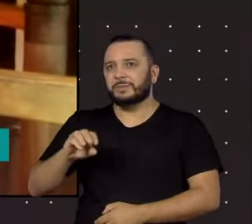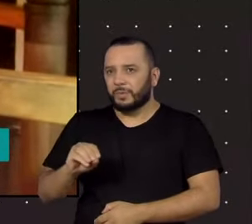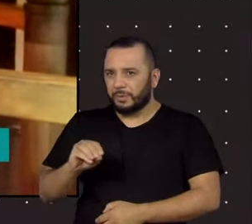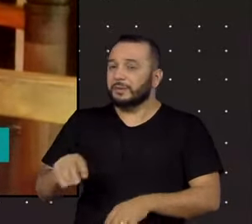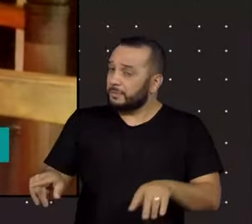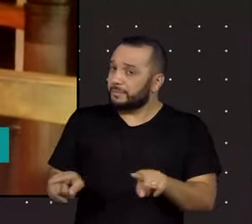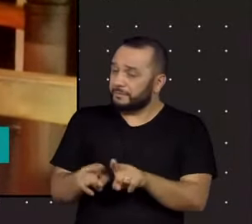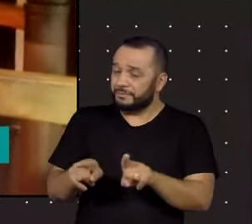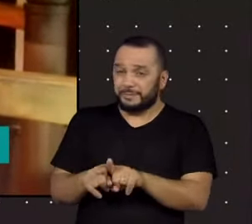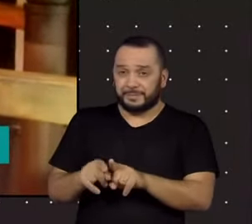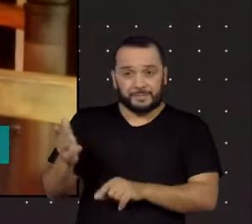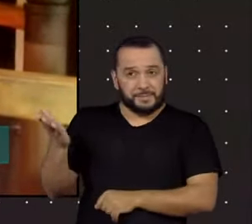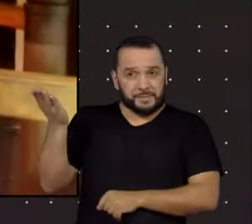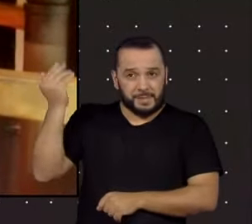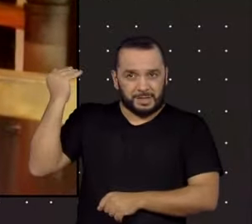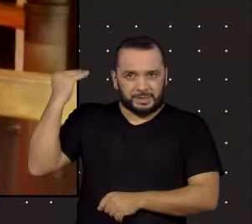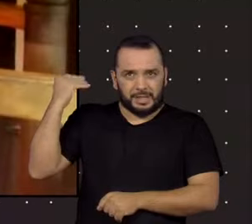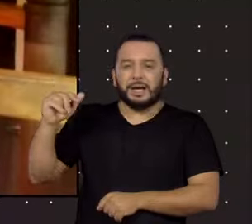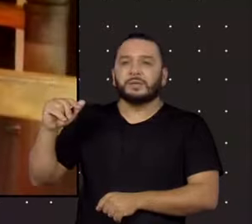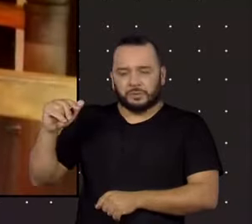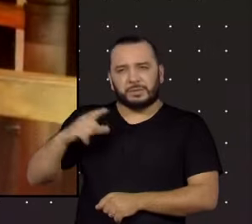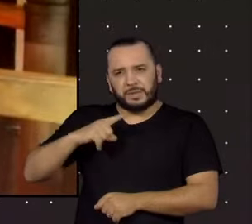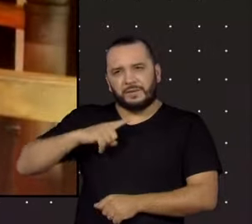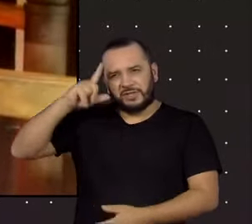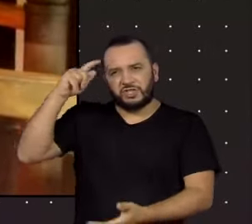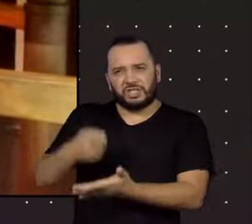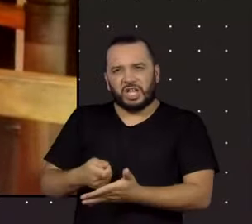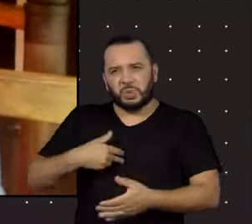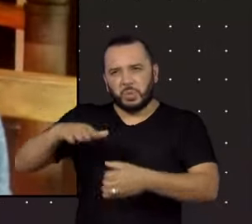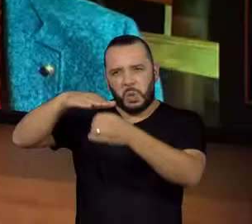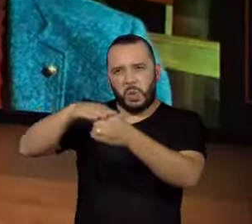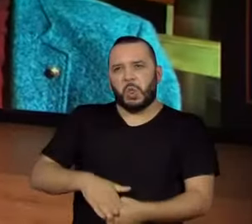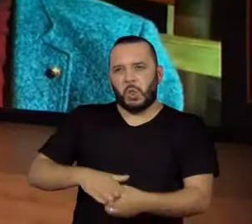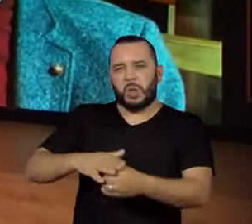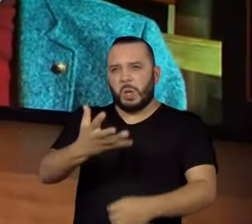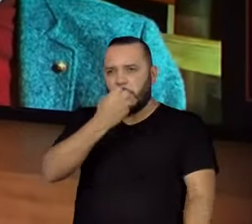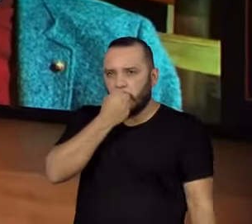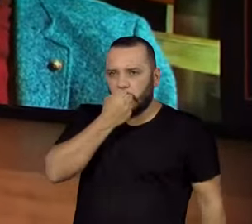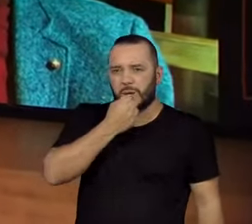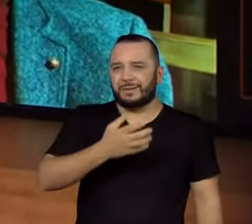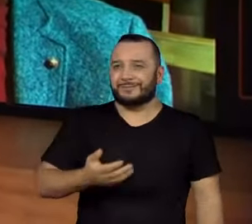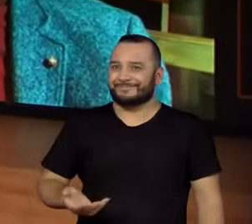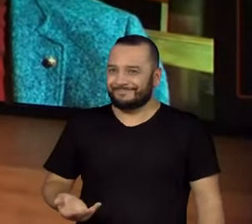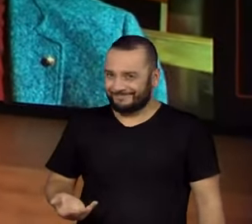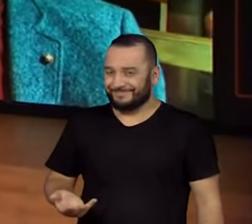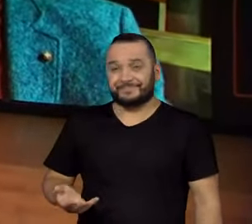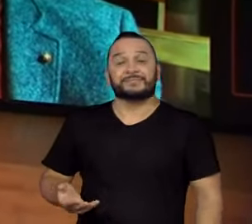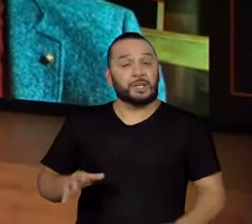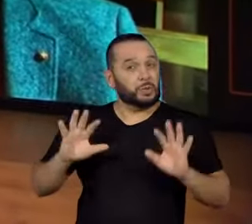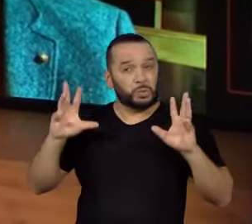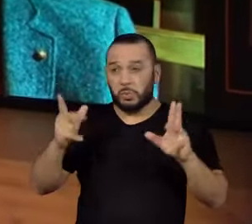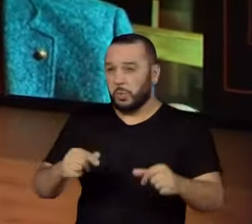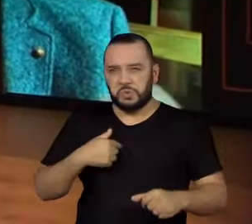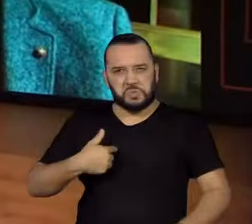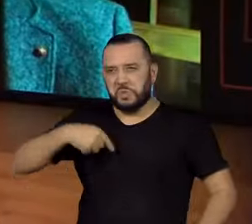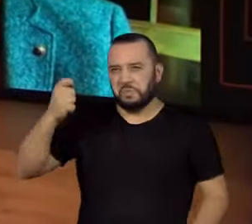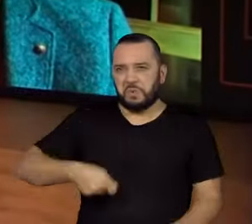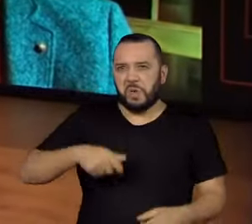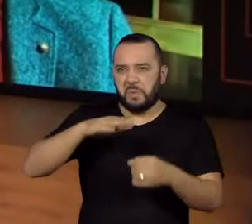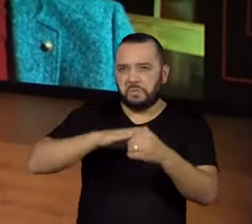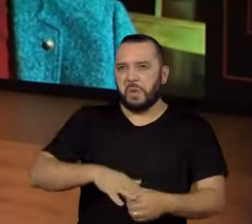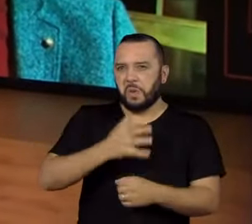toda a repressão da censura, né, ninguém escapava de, em algum momento, de